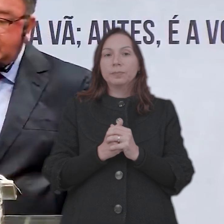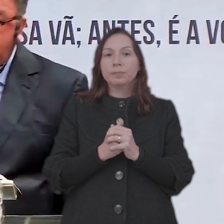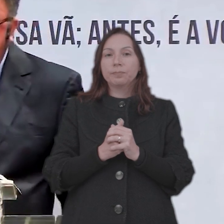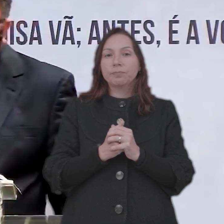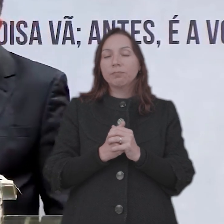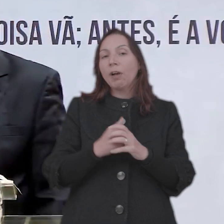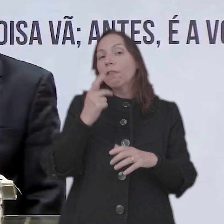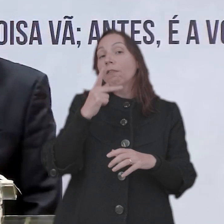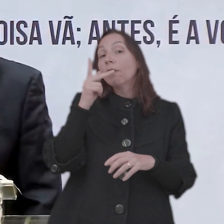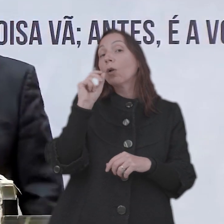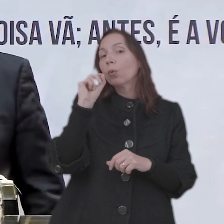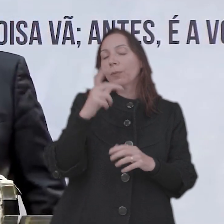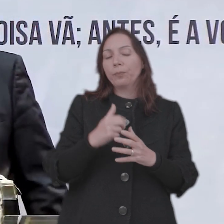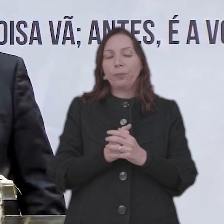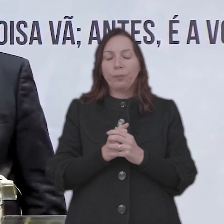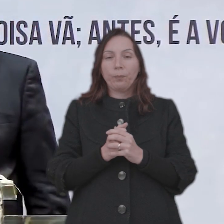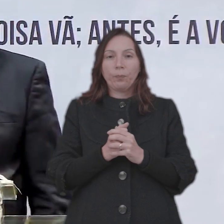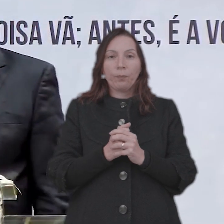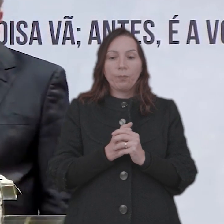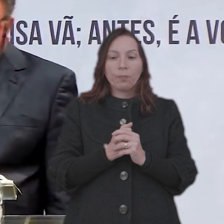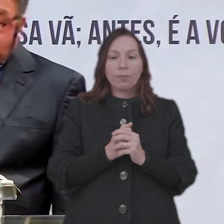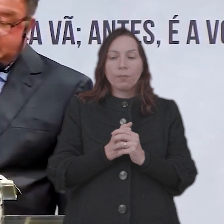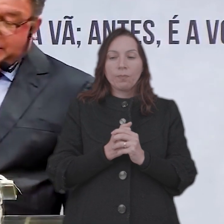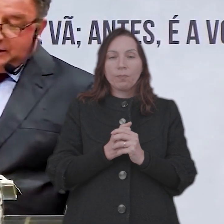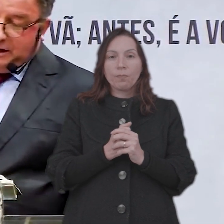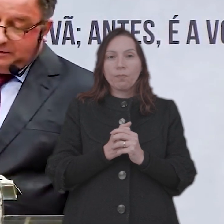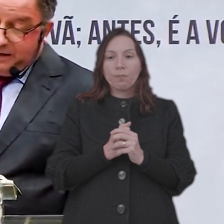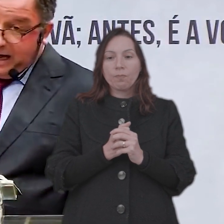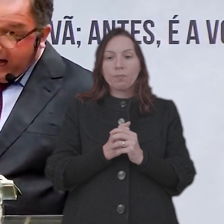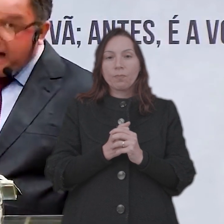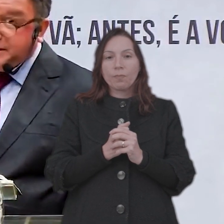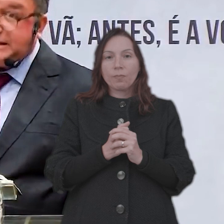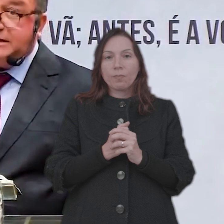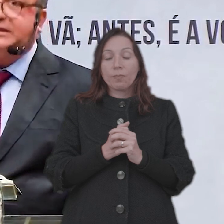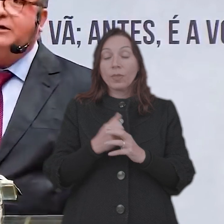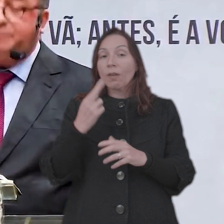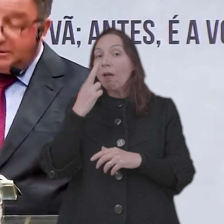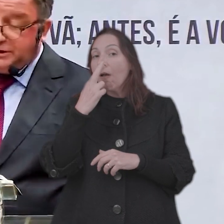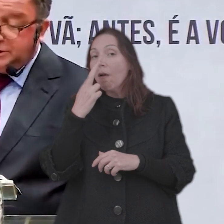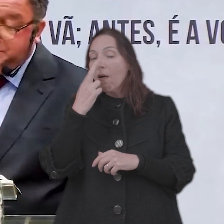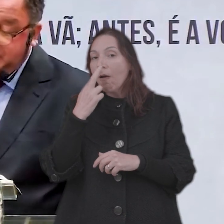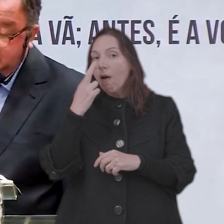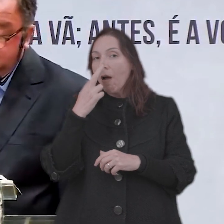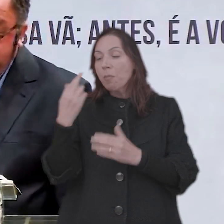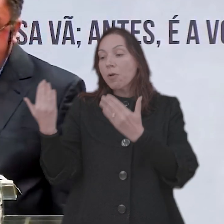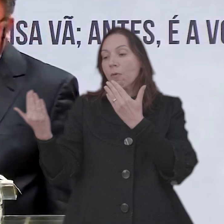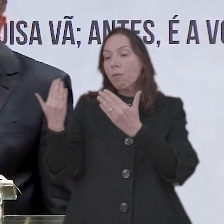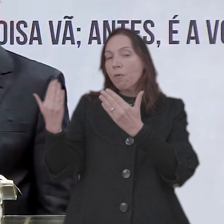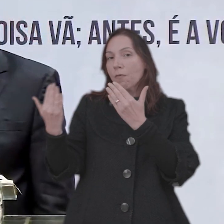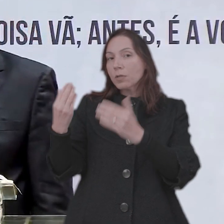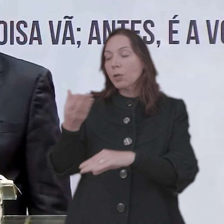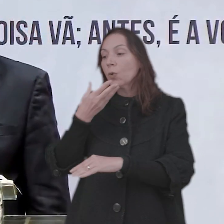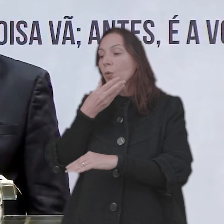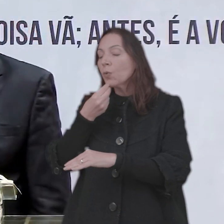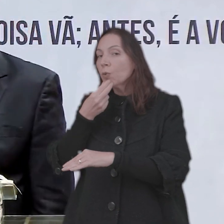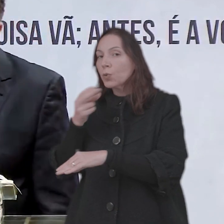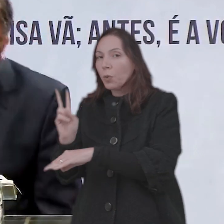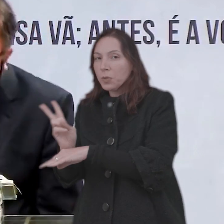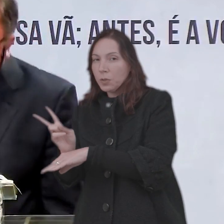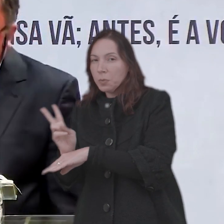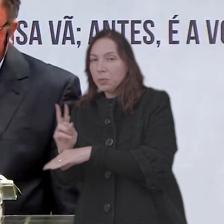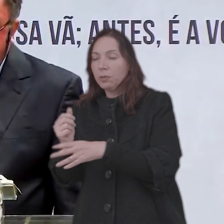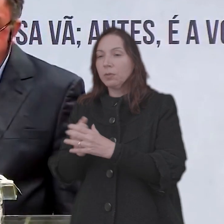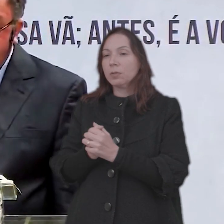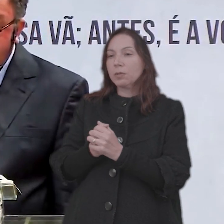O que diz aí a palavra de Deus? Diz assim, Raabe está dizendo para os espias, diz assim,